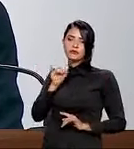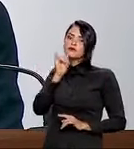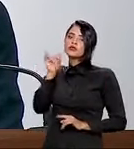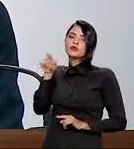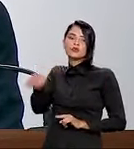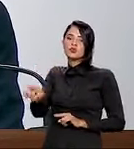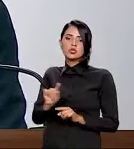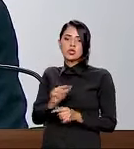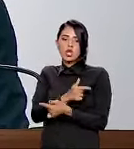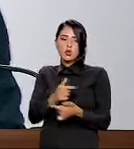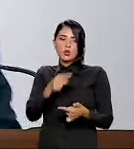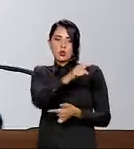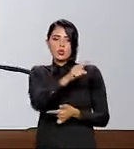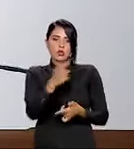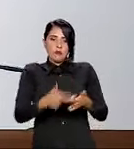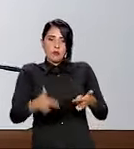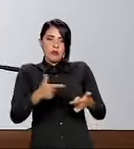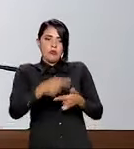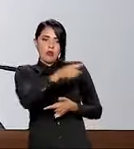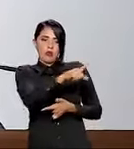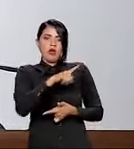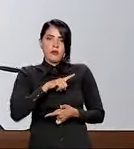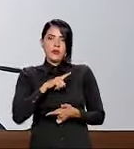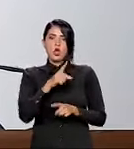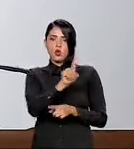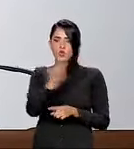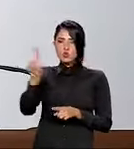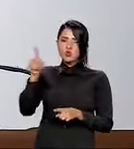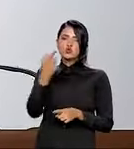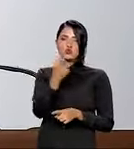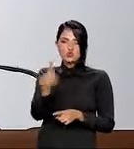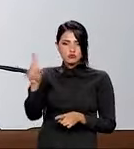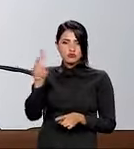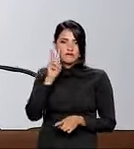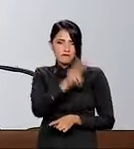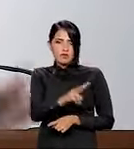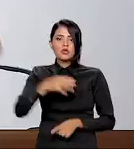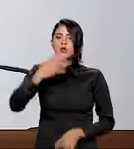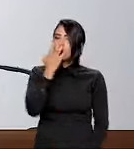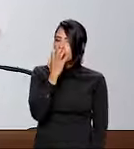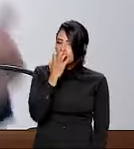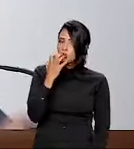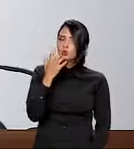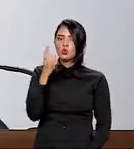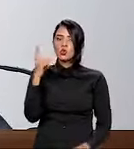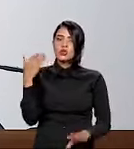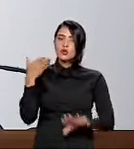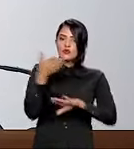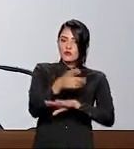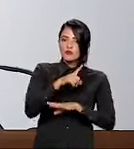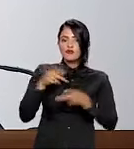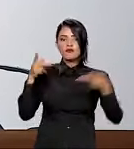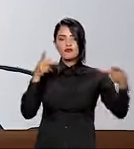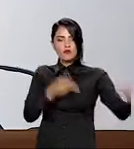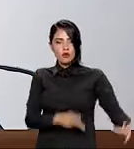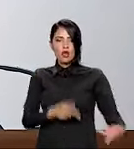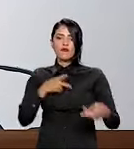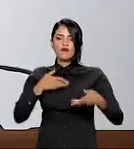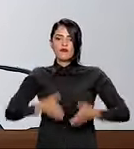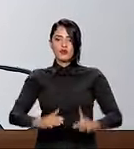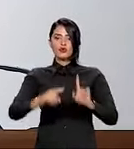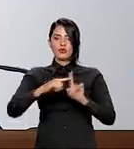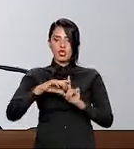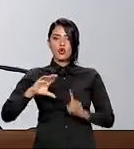não tem nada na Venezuela, porque a última vez que eu vi o Maduro foi... A última vez que eu fui à Venezuela foi no enterro do